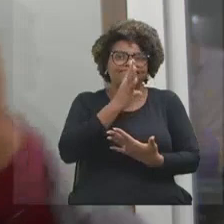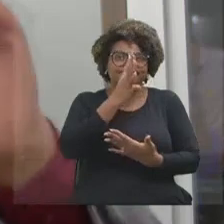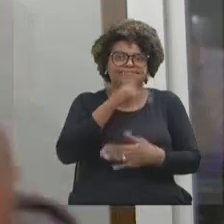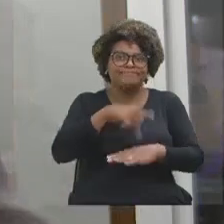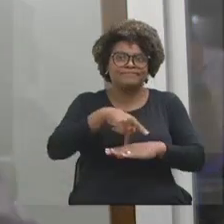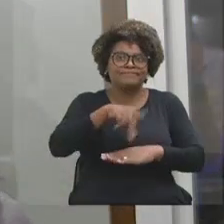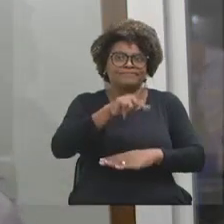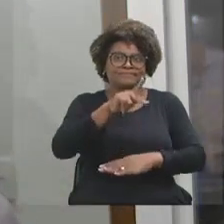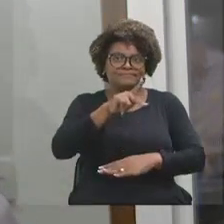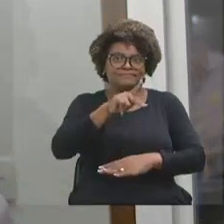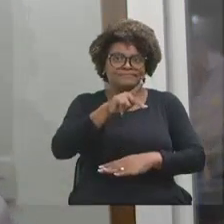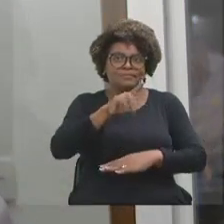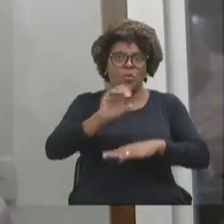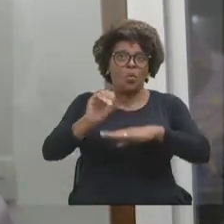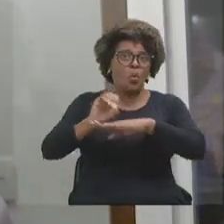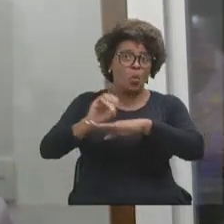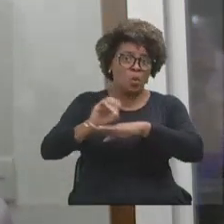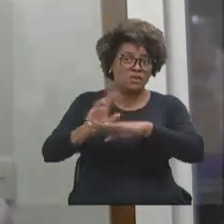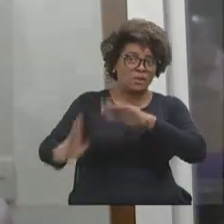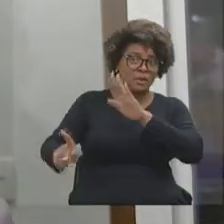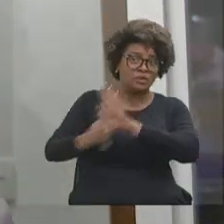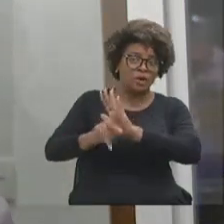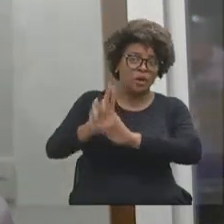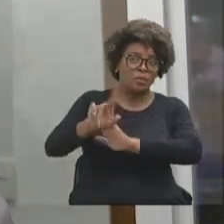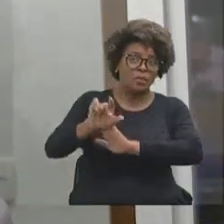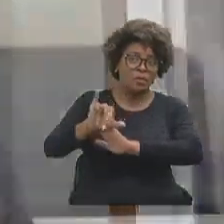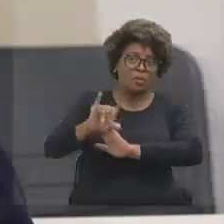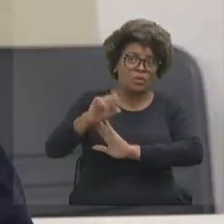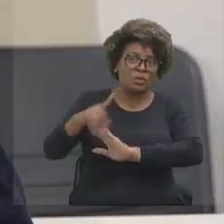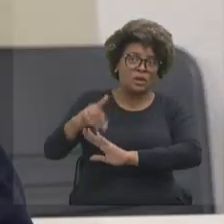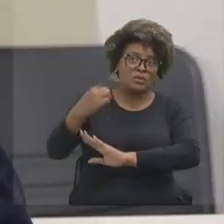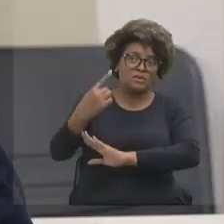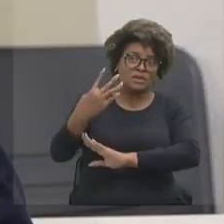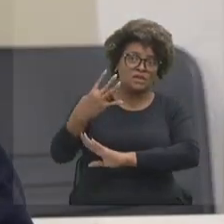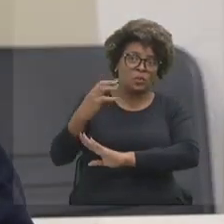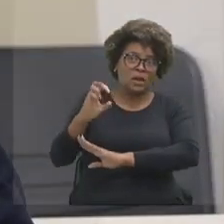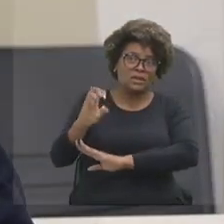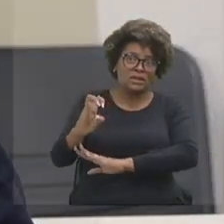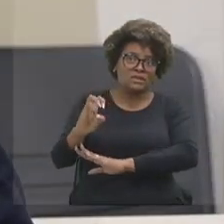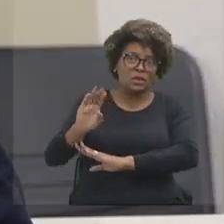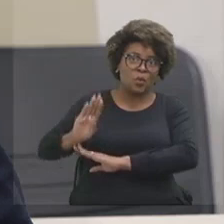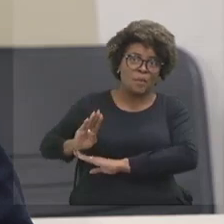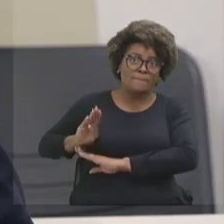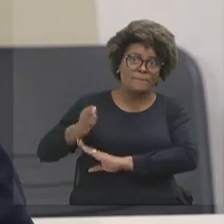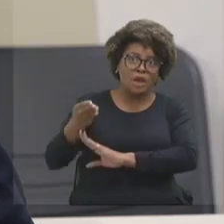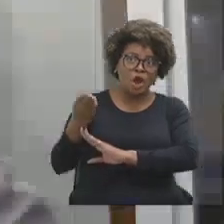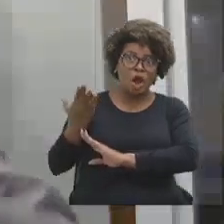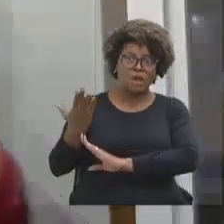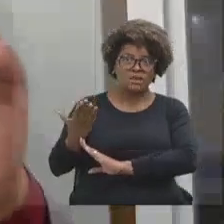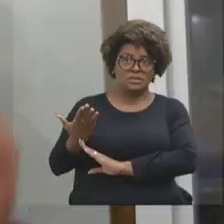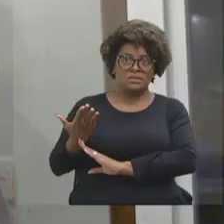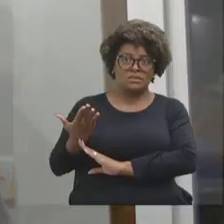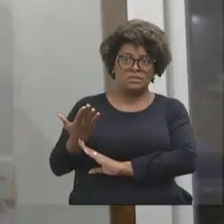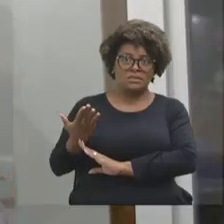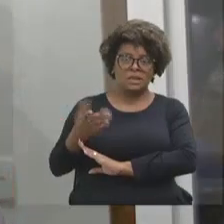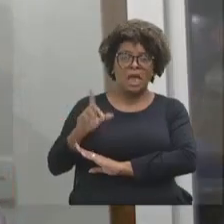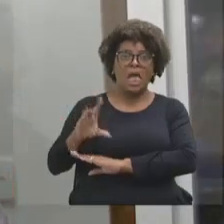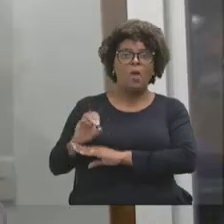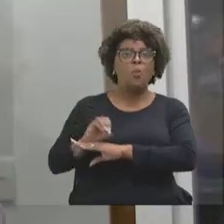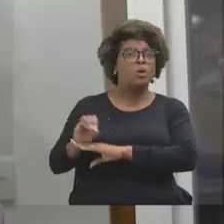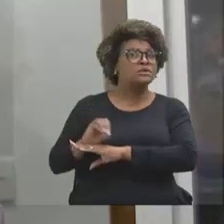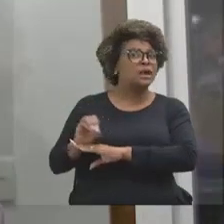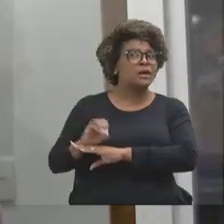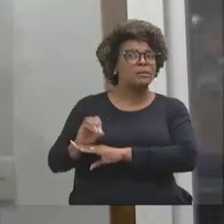nosso orçamento da União Doutor Fábio esse ano 145 bilhões né é o orçamento que não